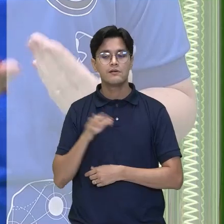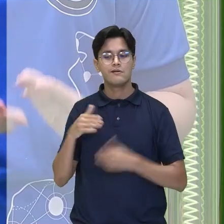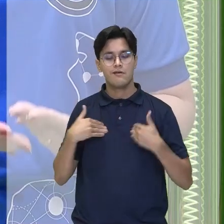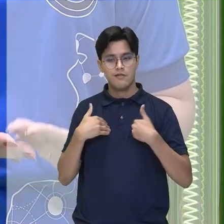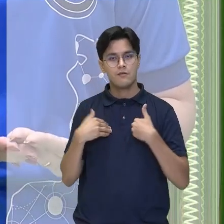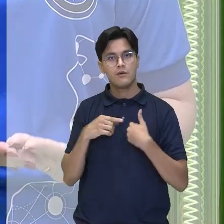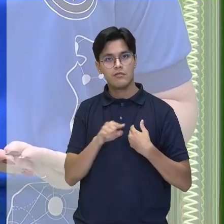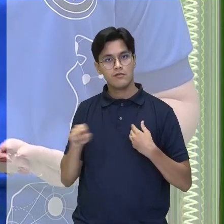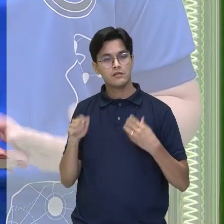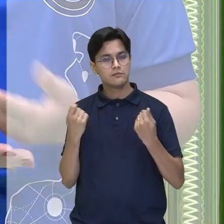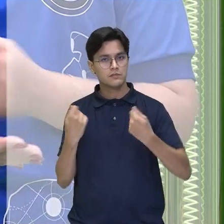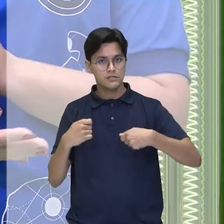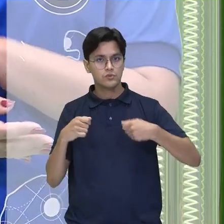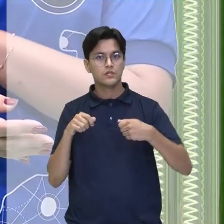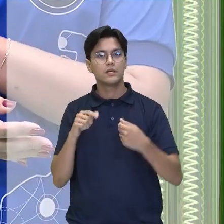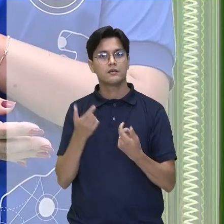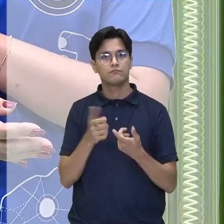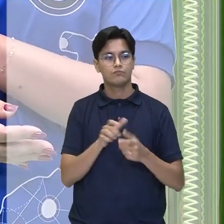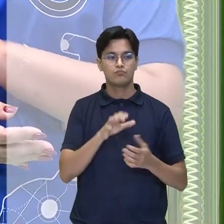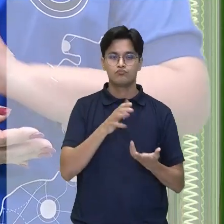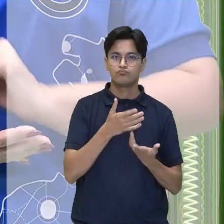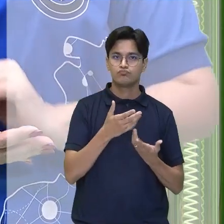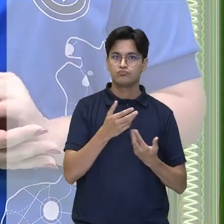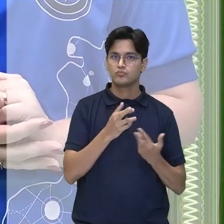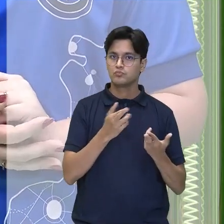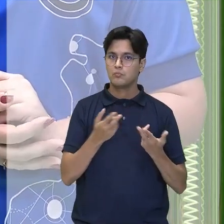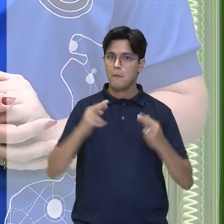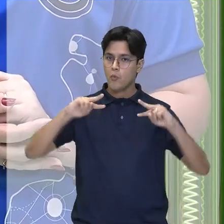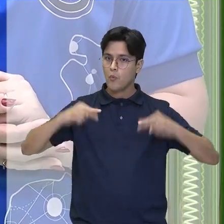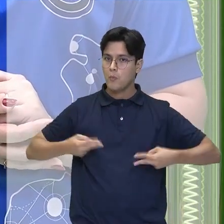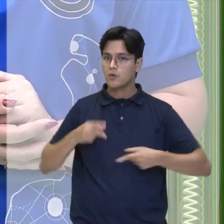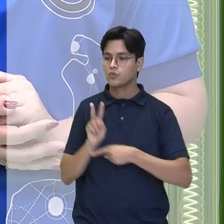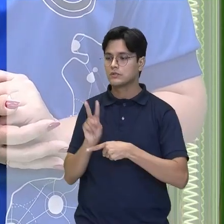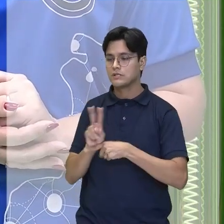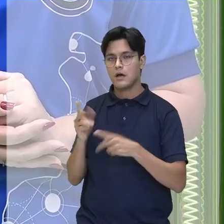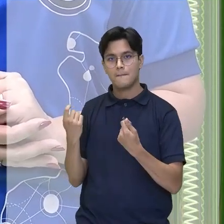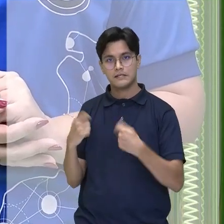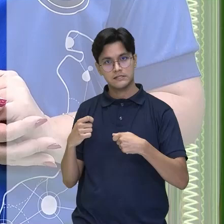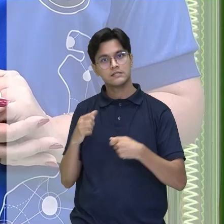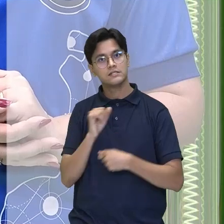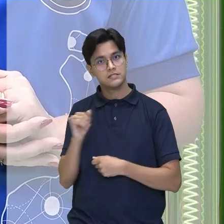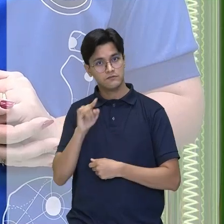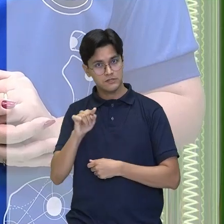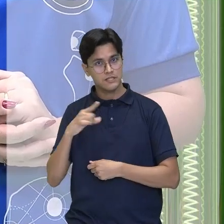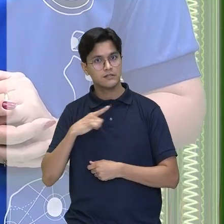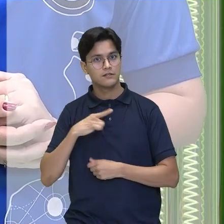de cuidado, né? Então, se você tem um animalzinho como esse, olha, que você vai ver,